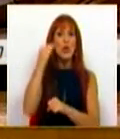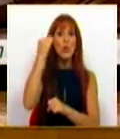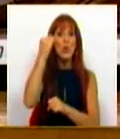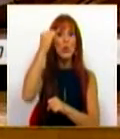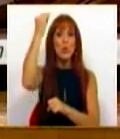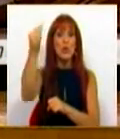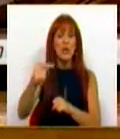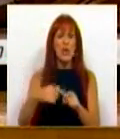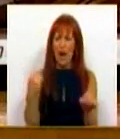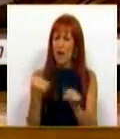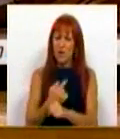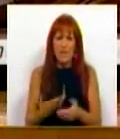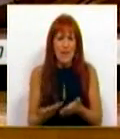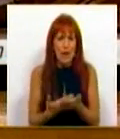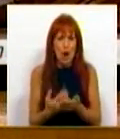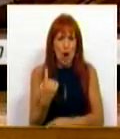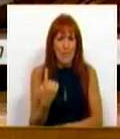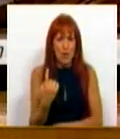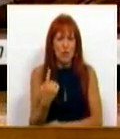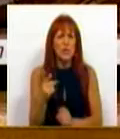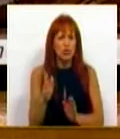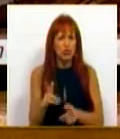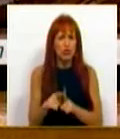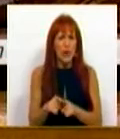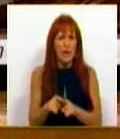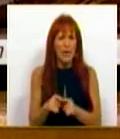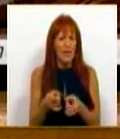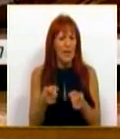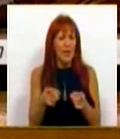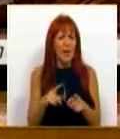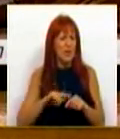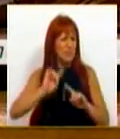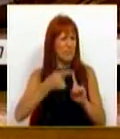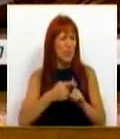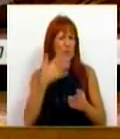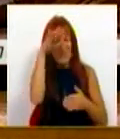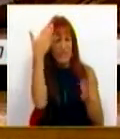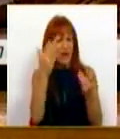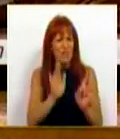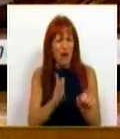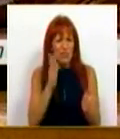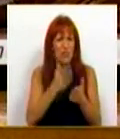turismo. Uma atividade económica que já esbate a sazonalidade